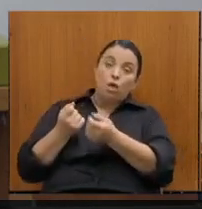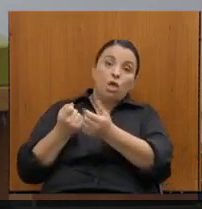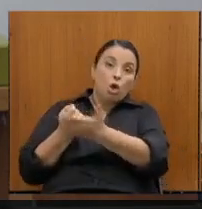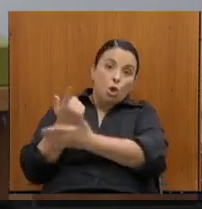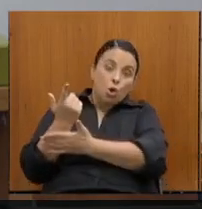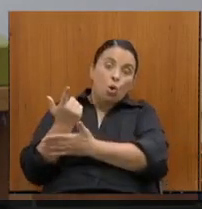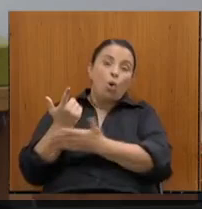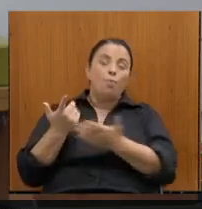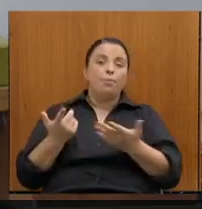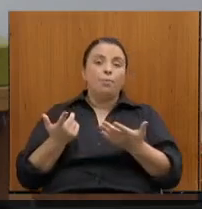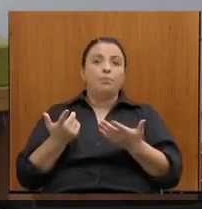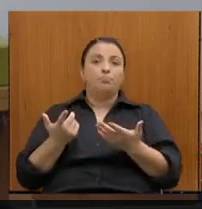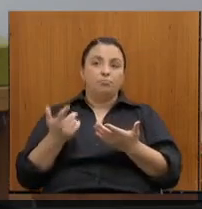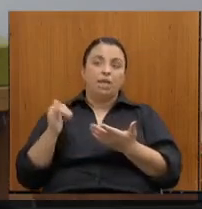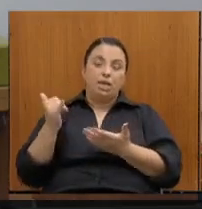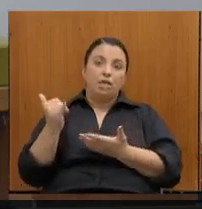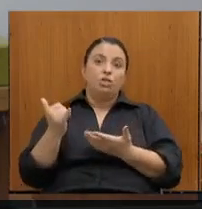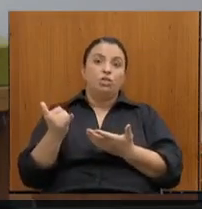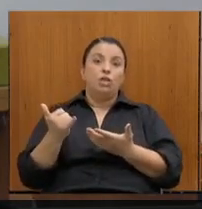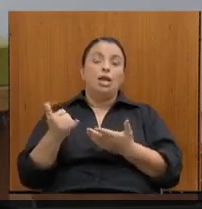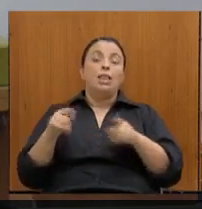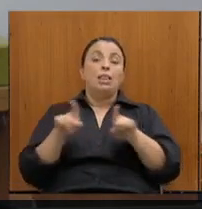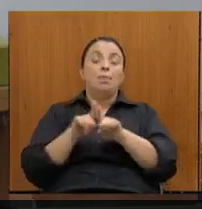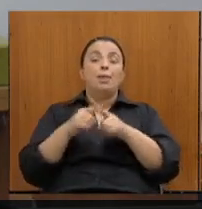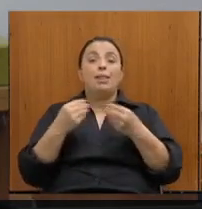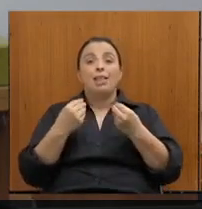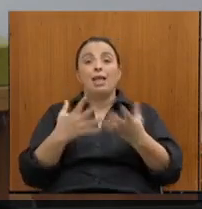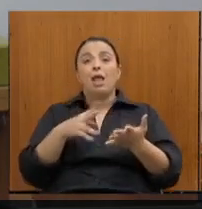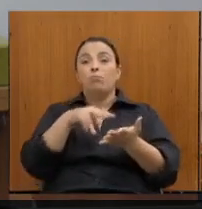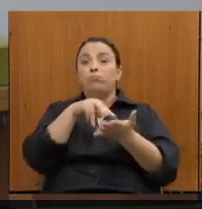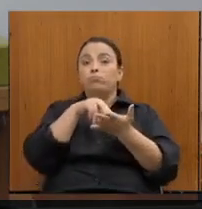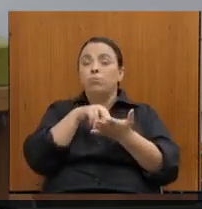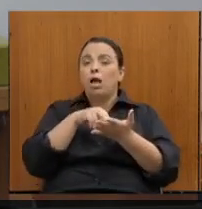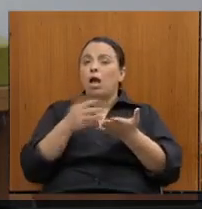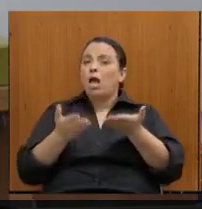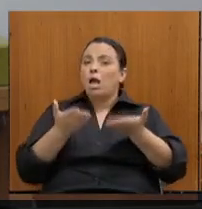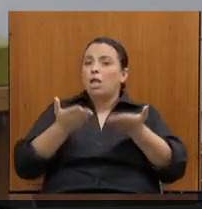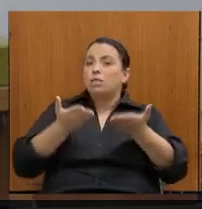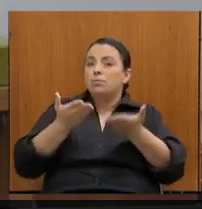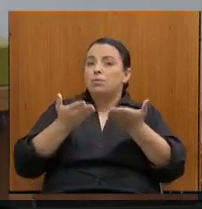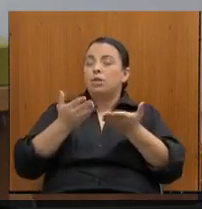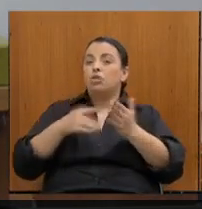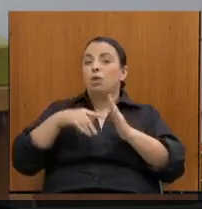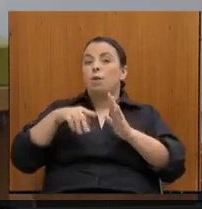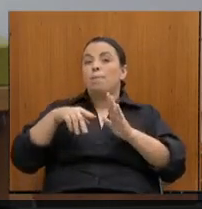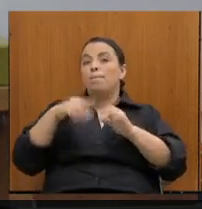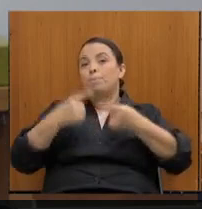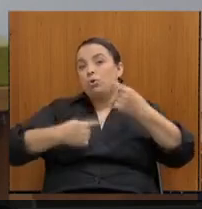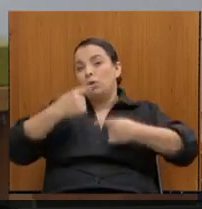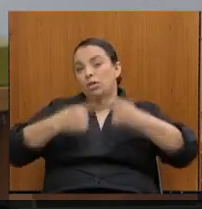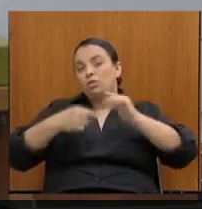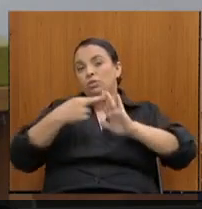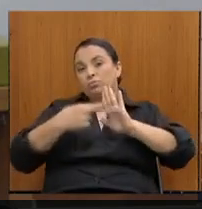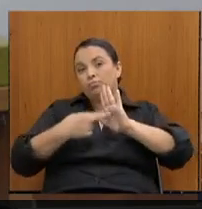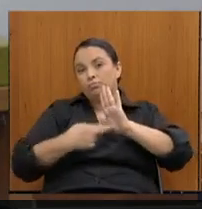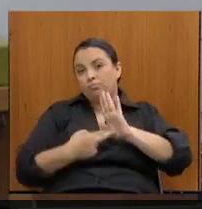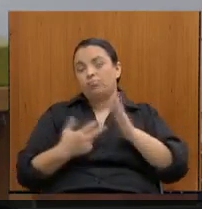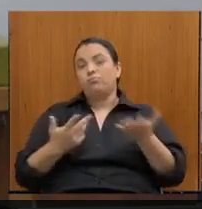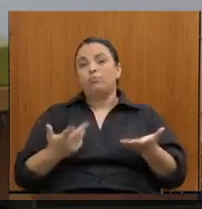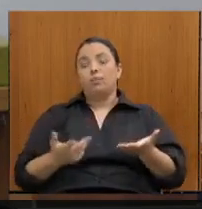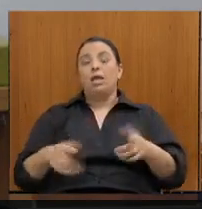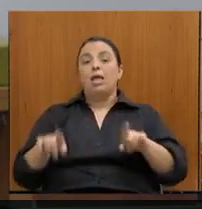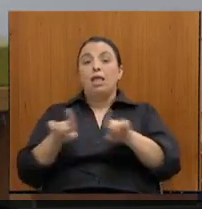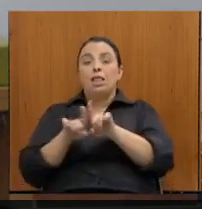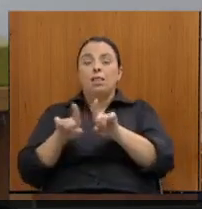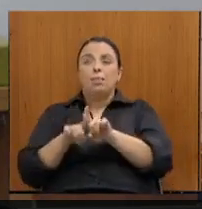de estabilidade de política regulatória daria condição para os investimentos daqueles novos entrantes